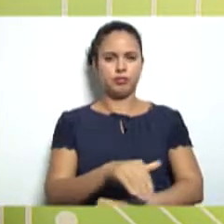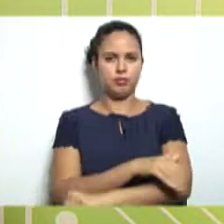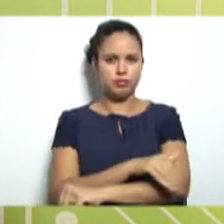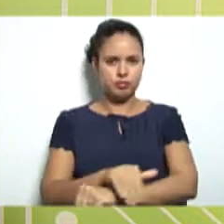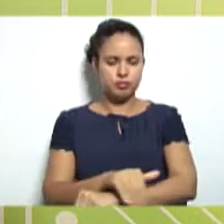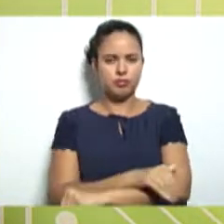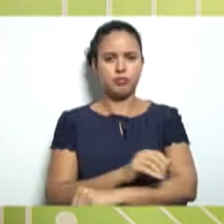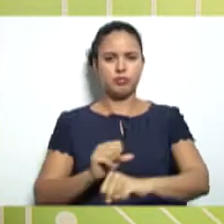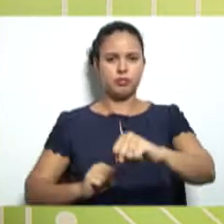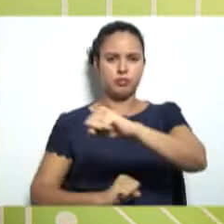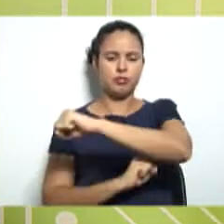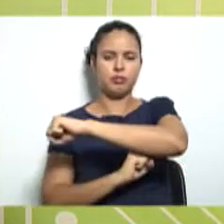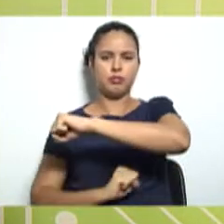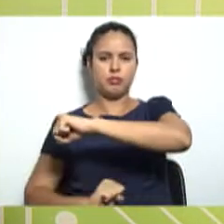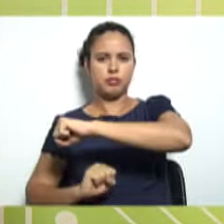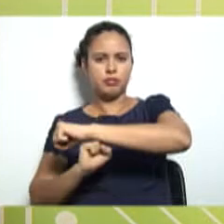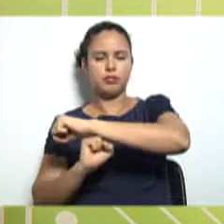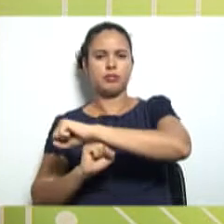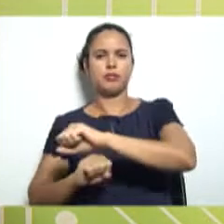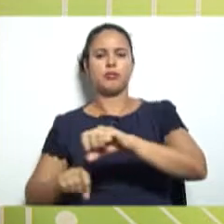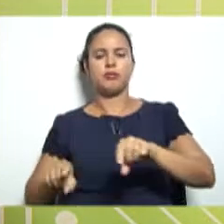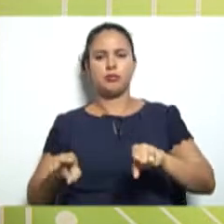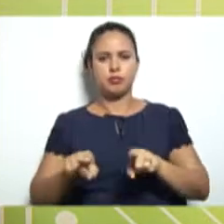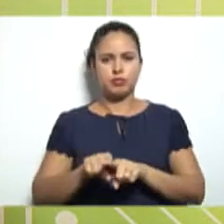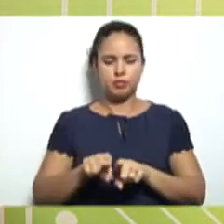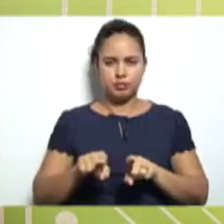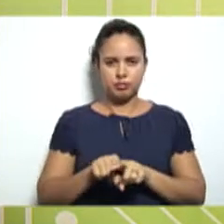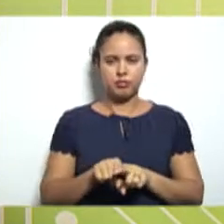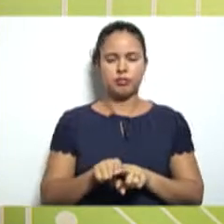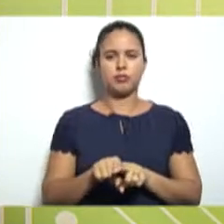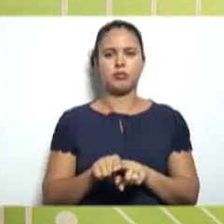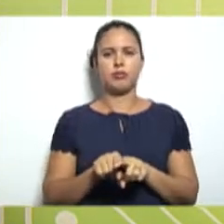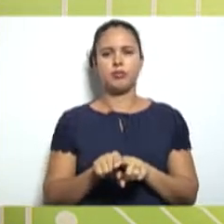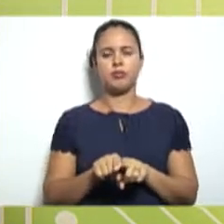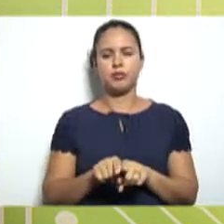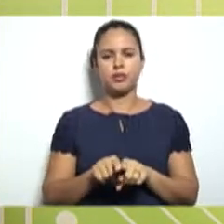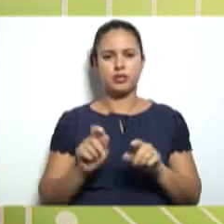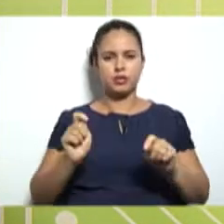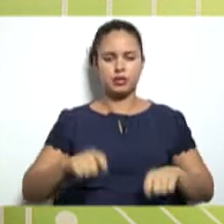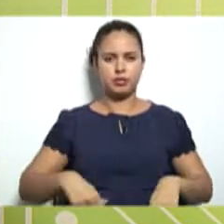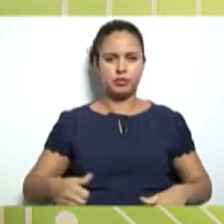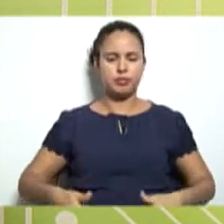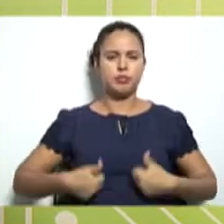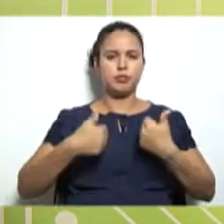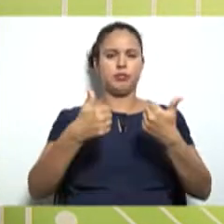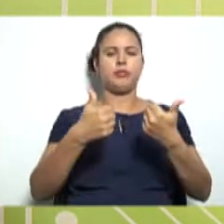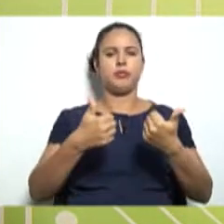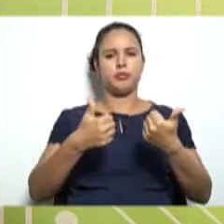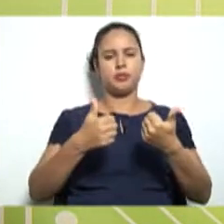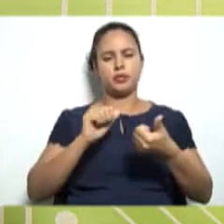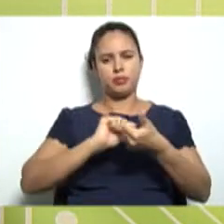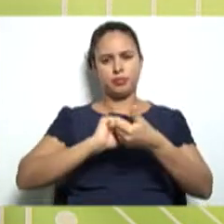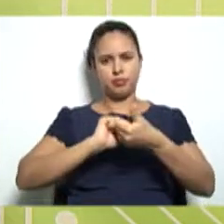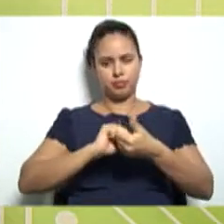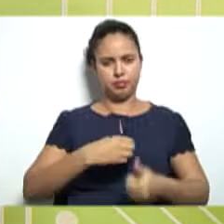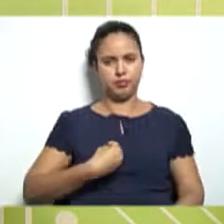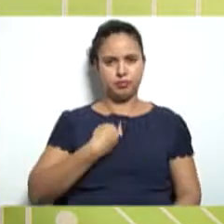às pontes, a diversas fontes de serviços de infraestrutura que podem melhorar nossa produtividade e qualidade de vida.